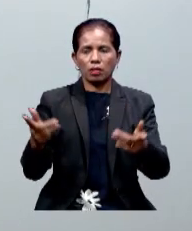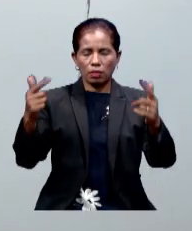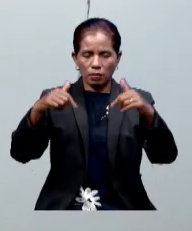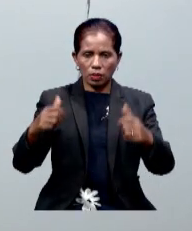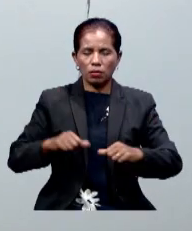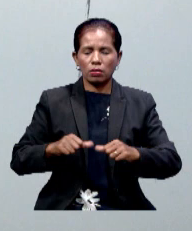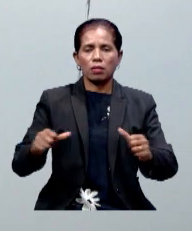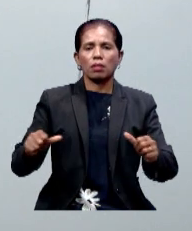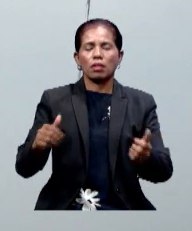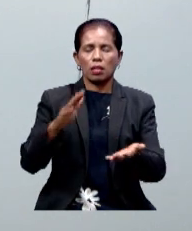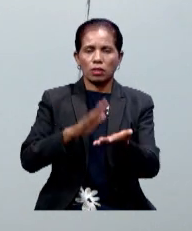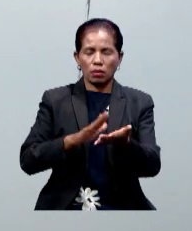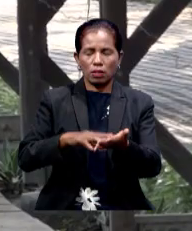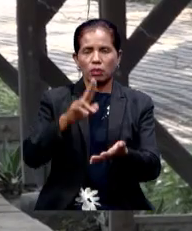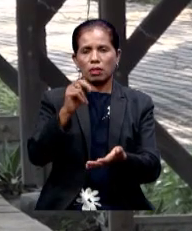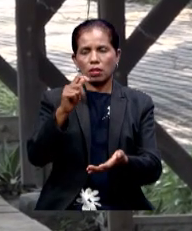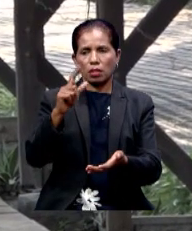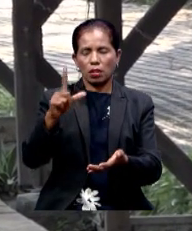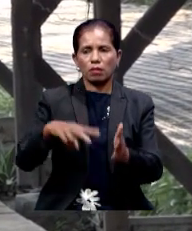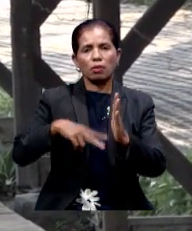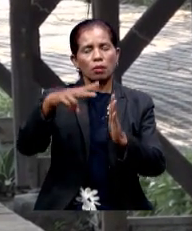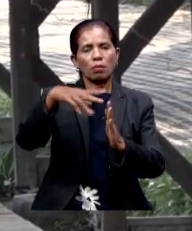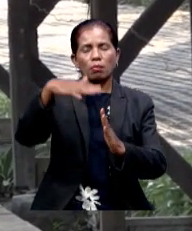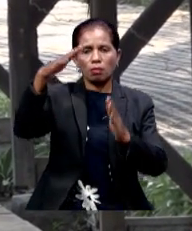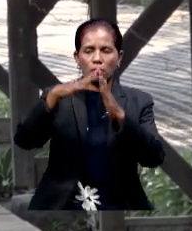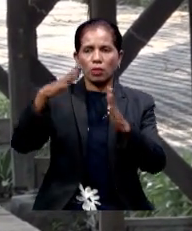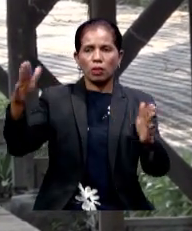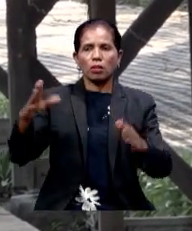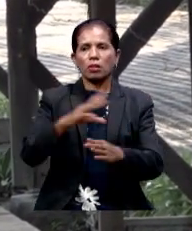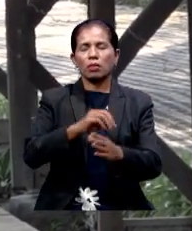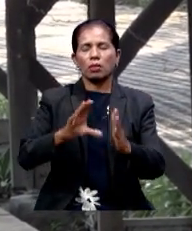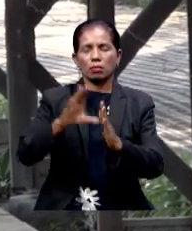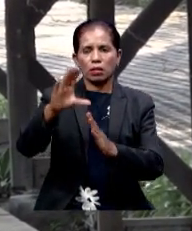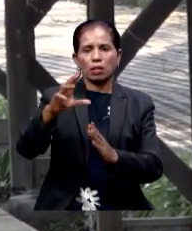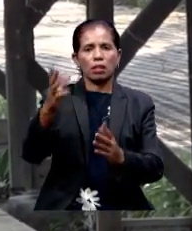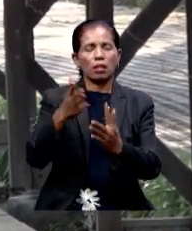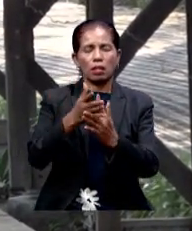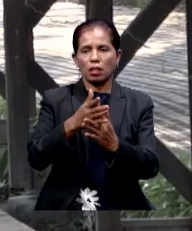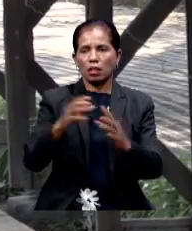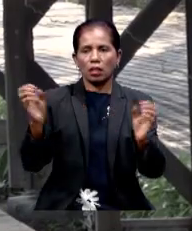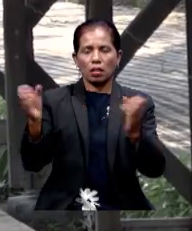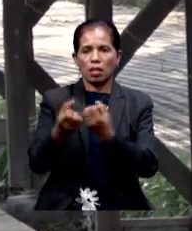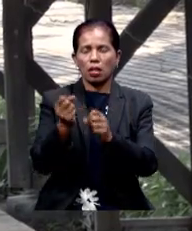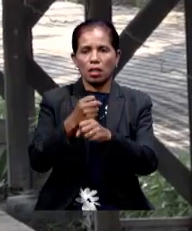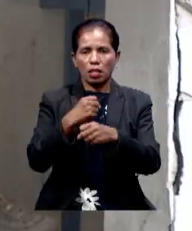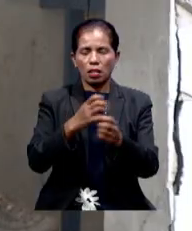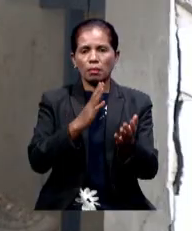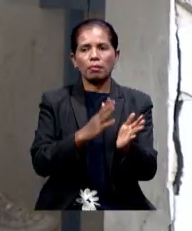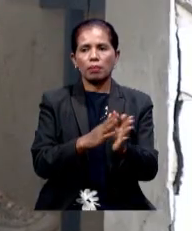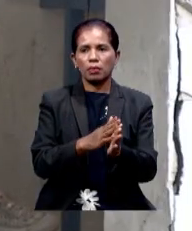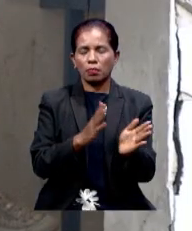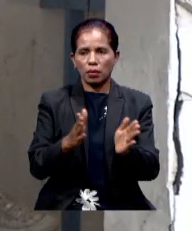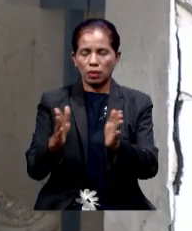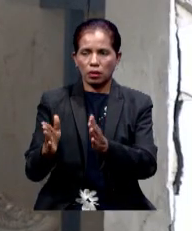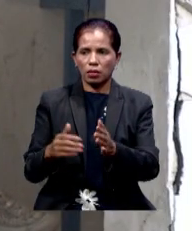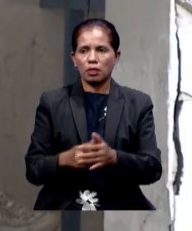continua ni studia UNITL ho valor bot dala ruma to ia semestre claran la consegue finaliza proceso estudo